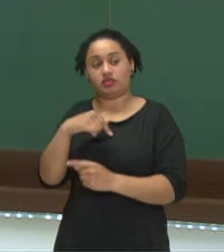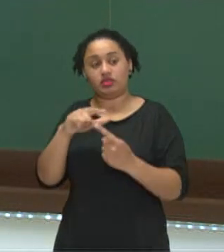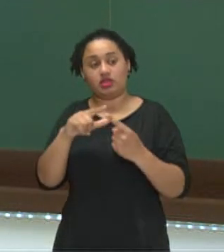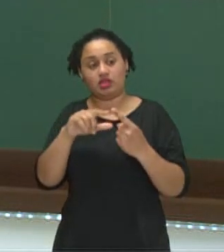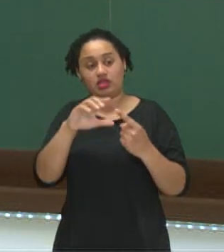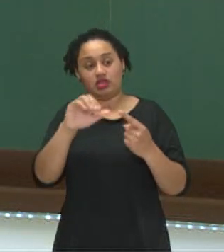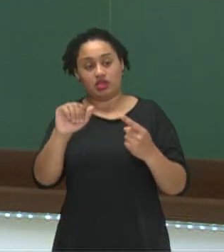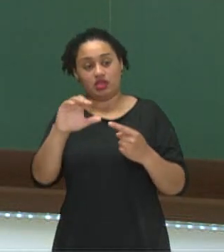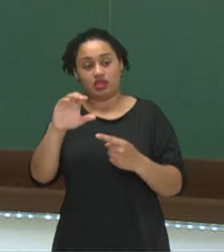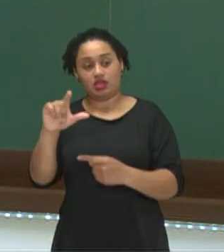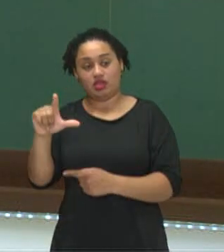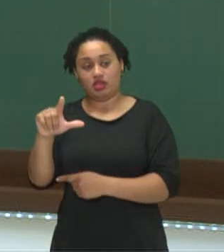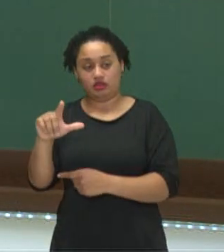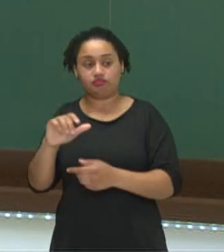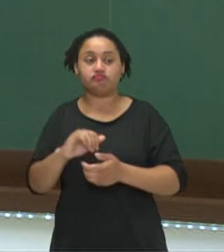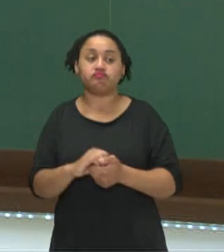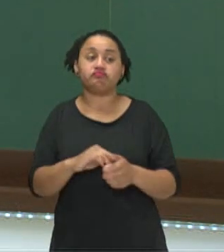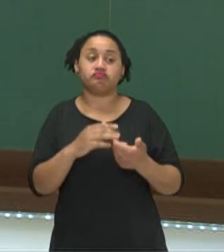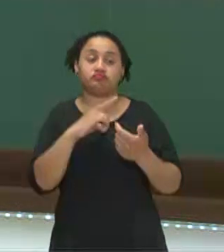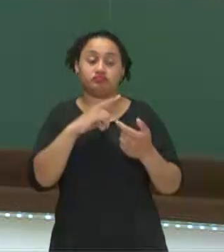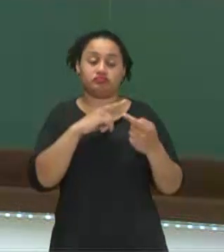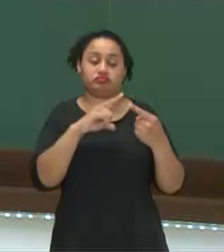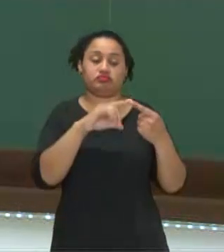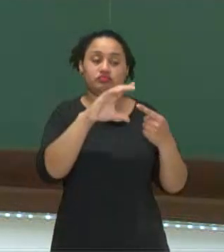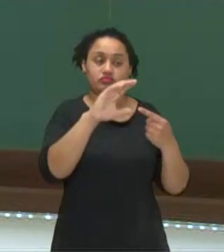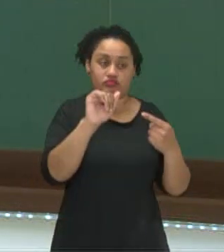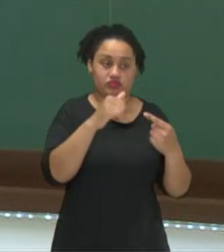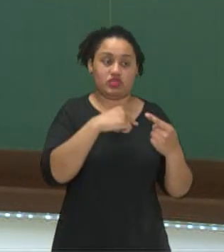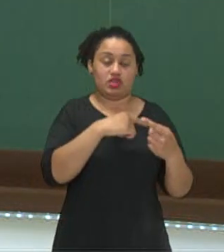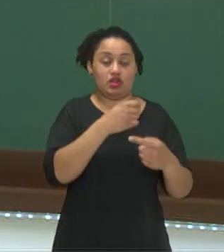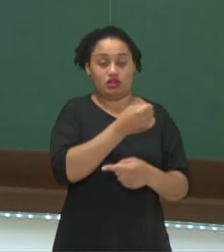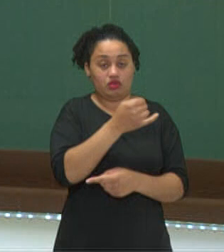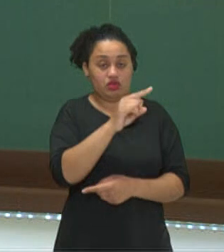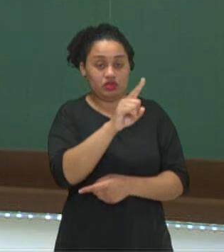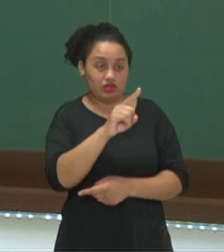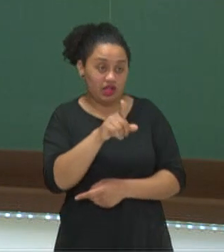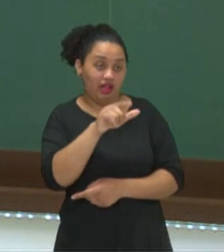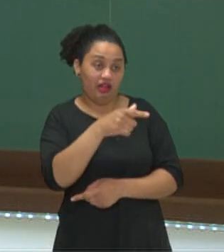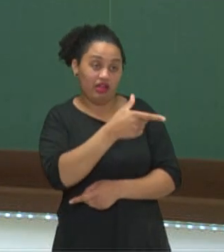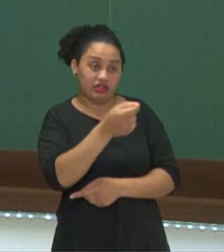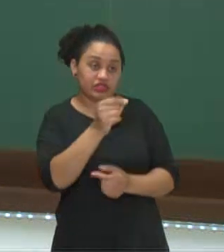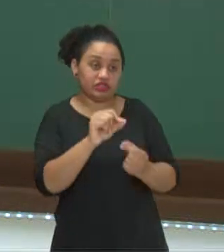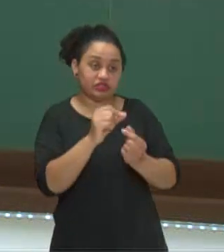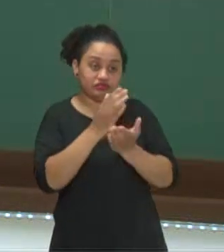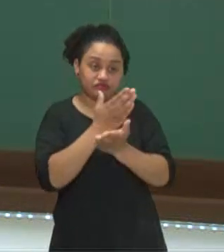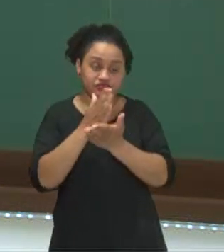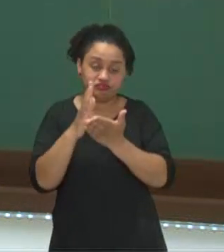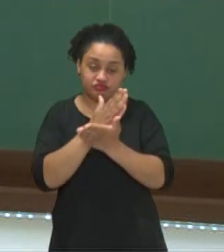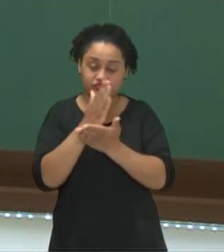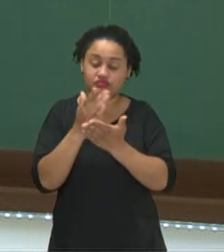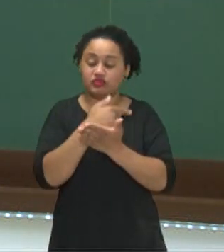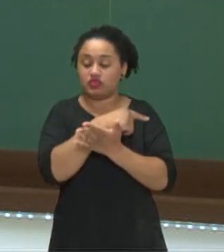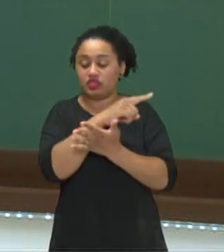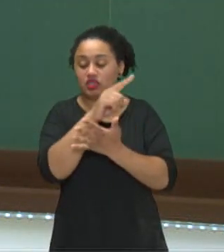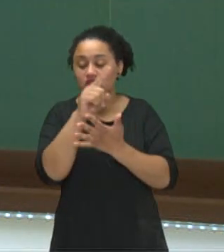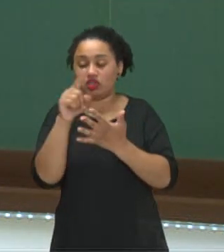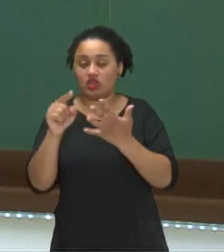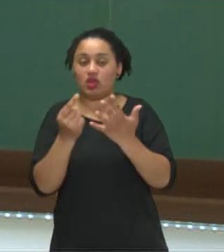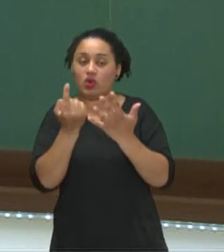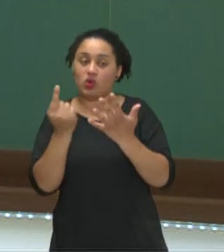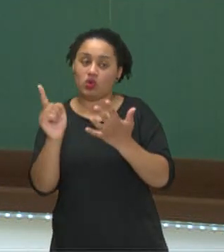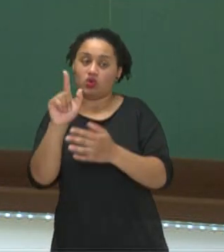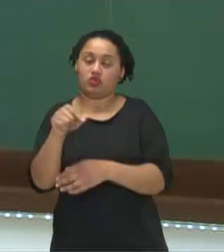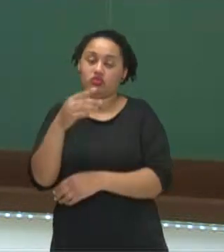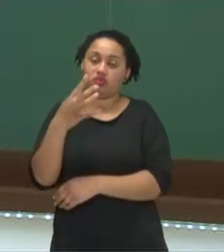seguindo os passos, tenho lá o nosso cálcio de número atômico 20, faço a distribuição eletrônica, a camada